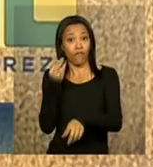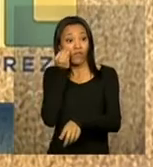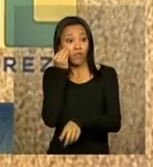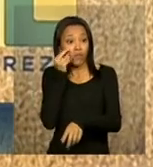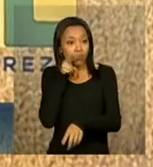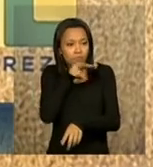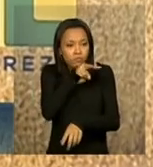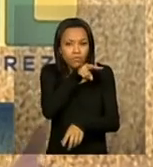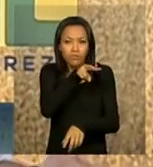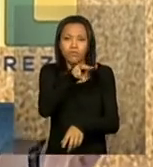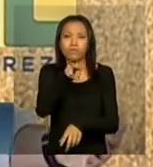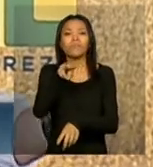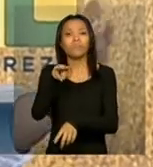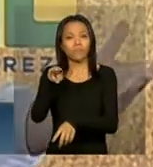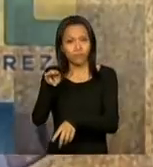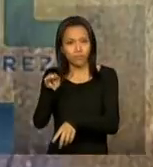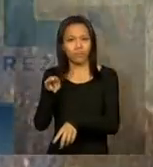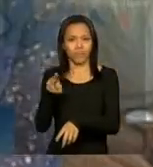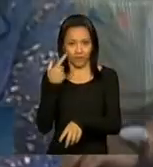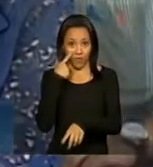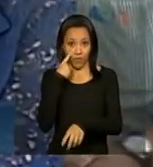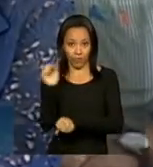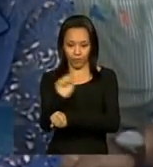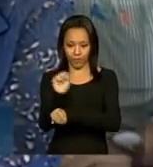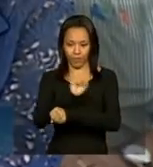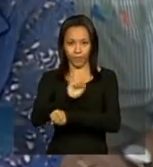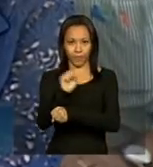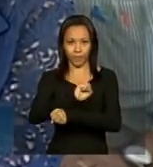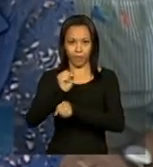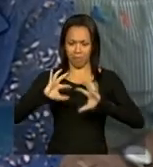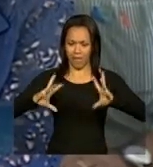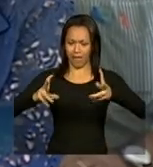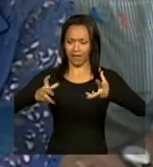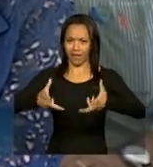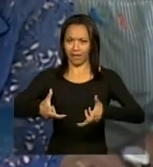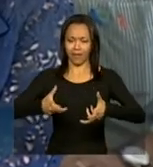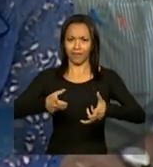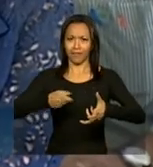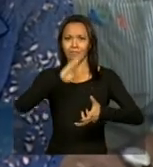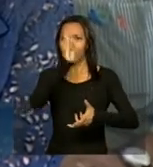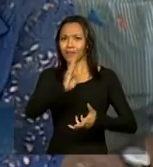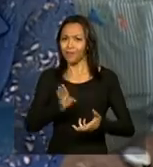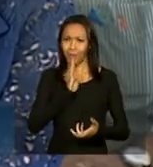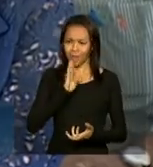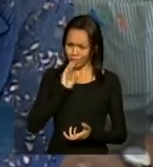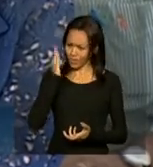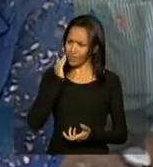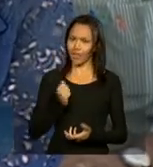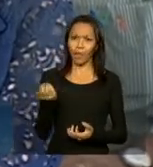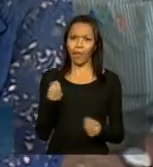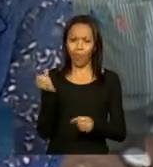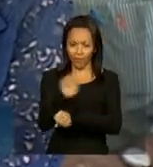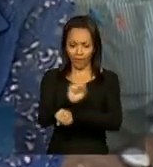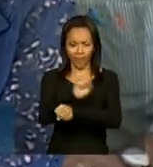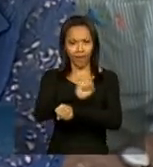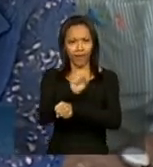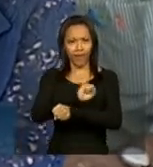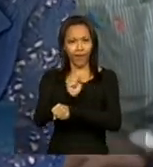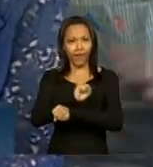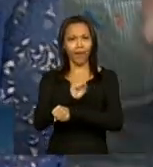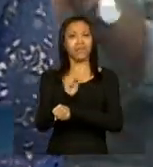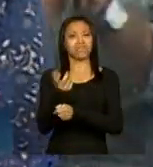de também operar uma máquina, eu não conhecia, e nem o Brasil conhecia essa sua aptidão de operadora de